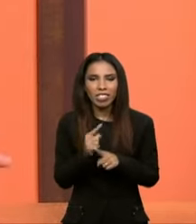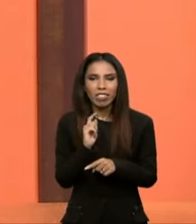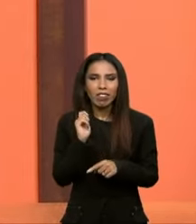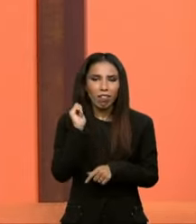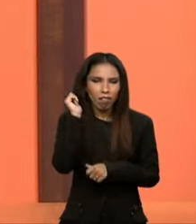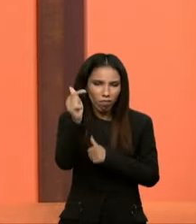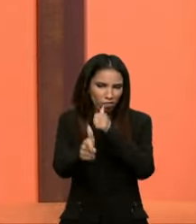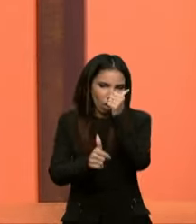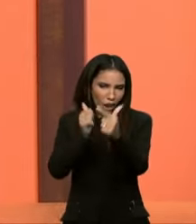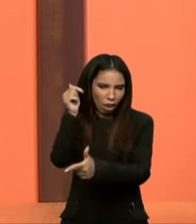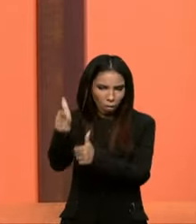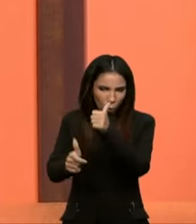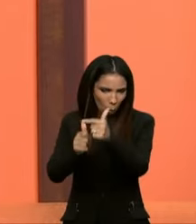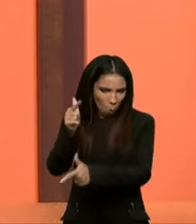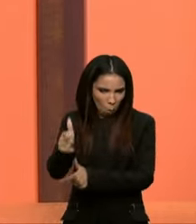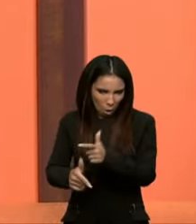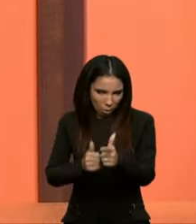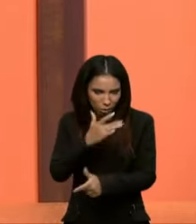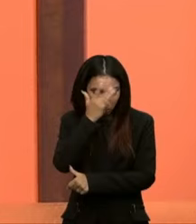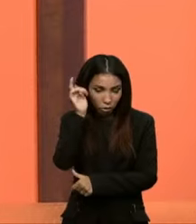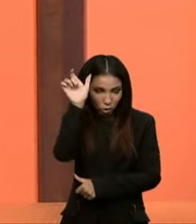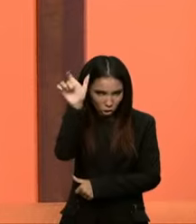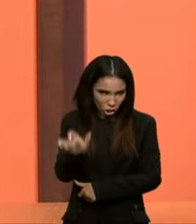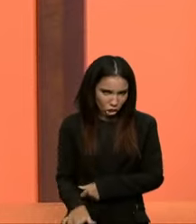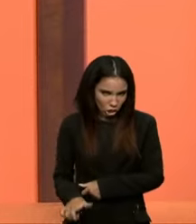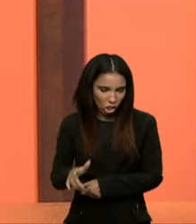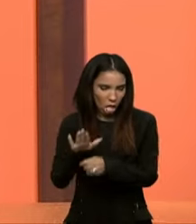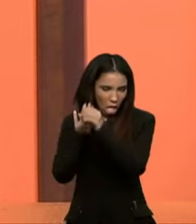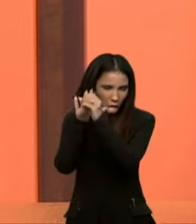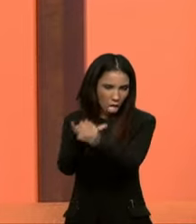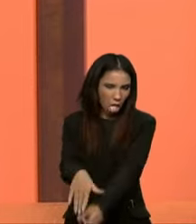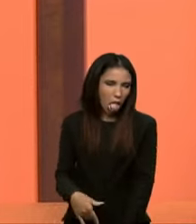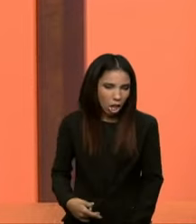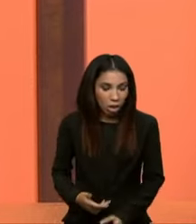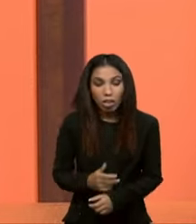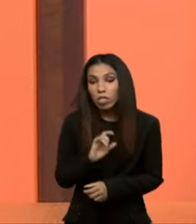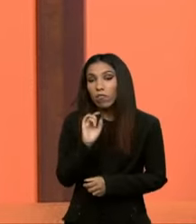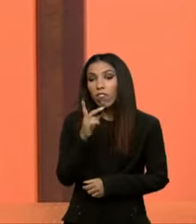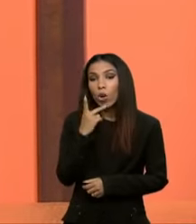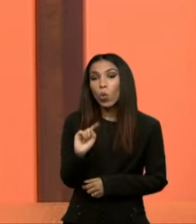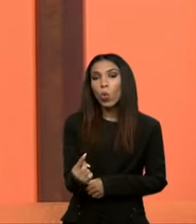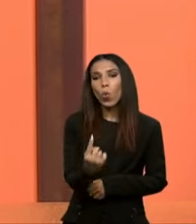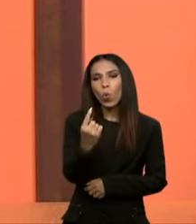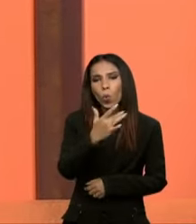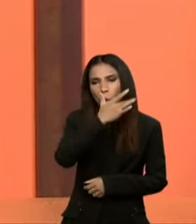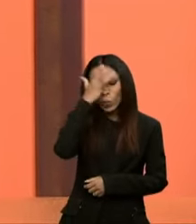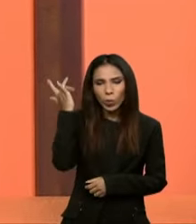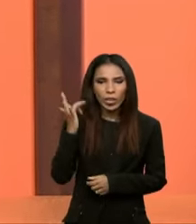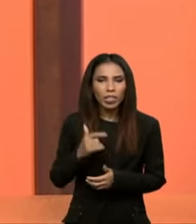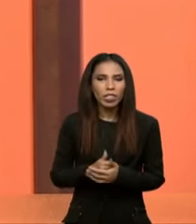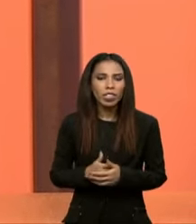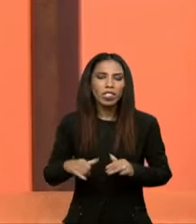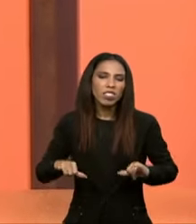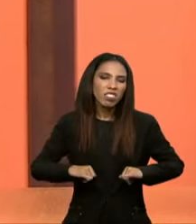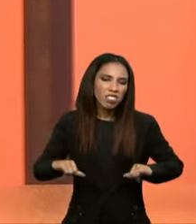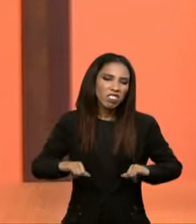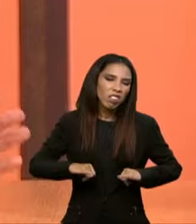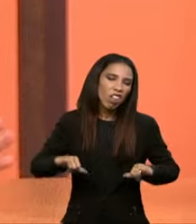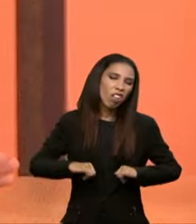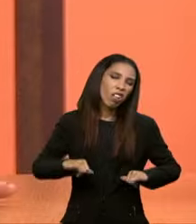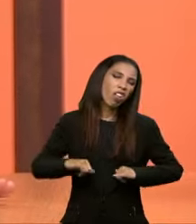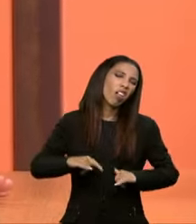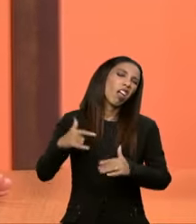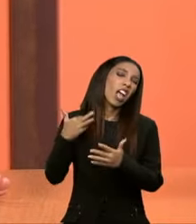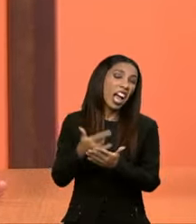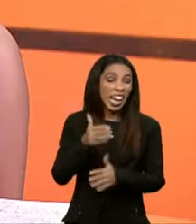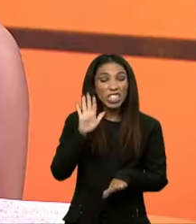uma dessa parte, a gente não tá falando com uma pessoa só. Só você vem sofrendo com aquilo, assim. Às vezes